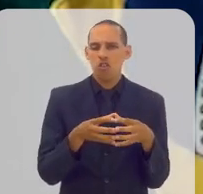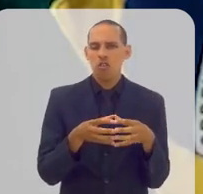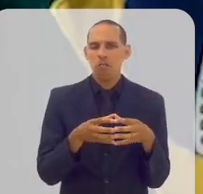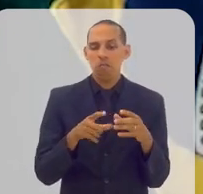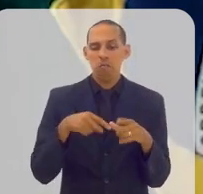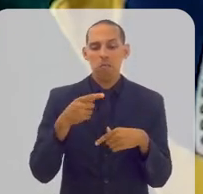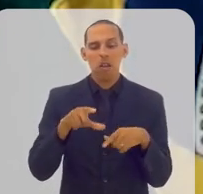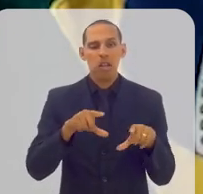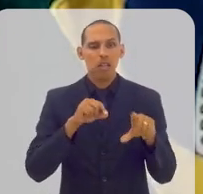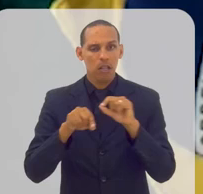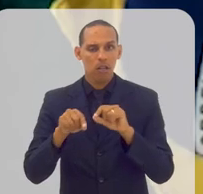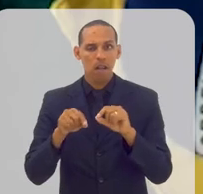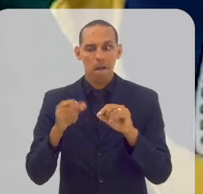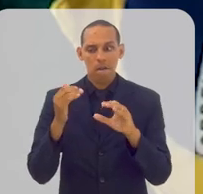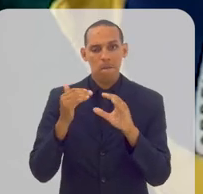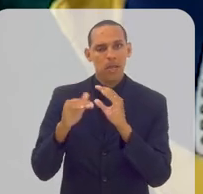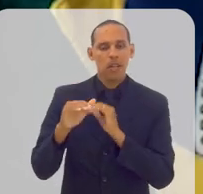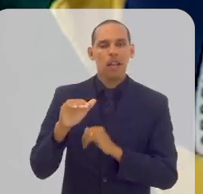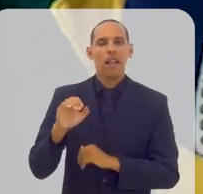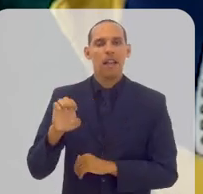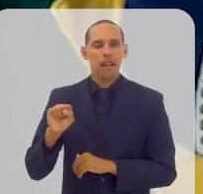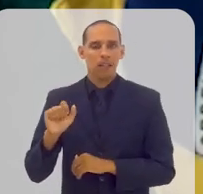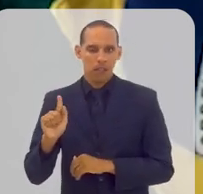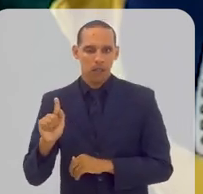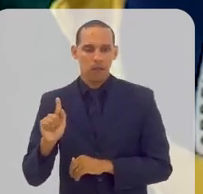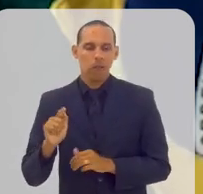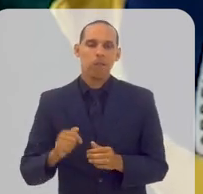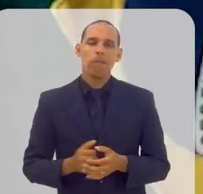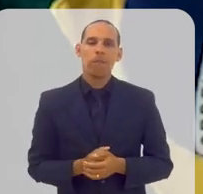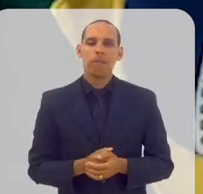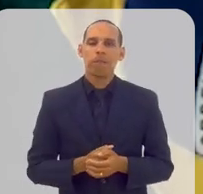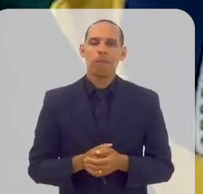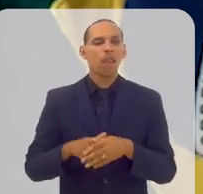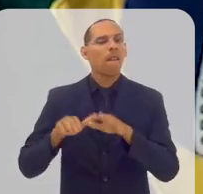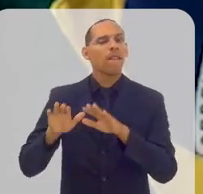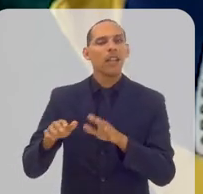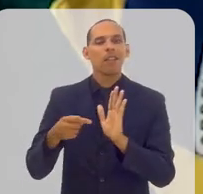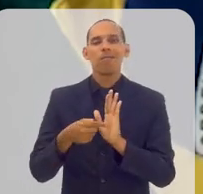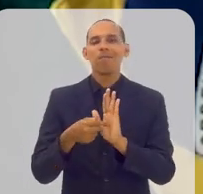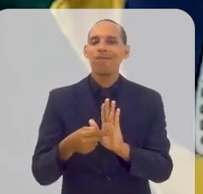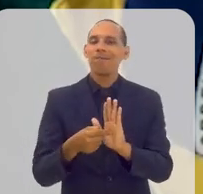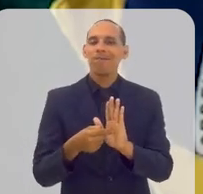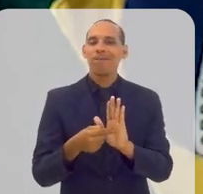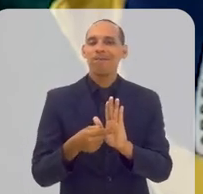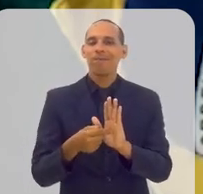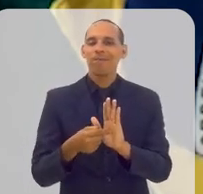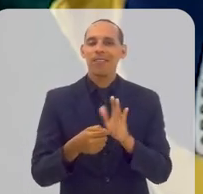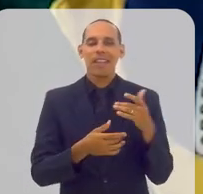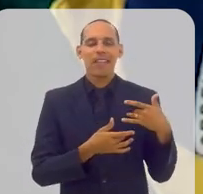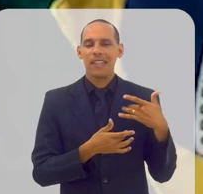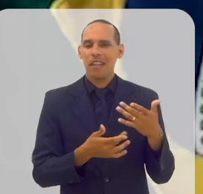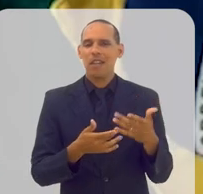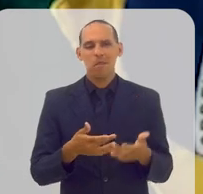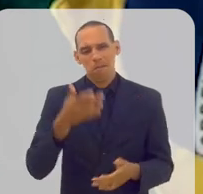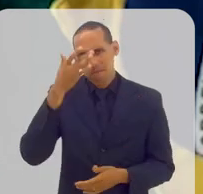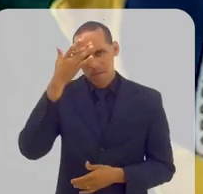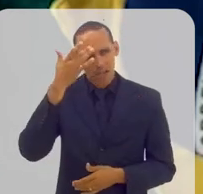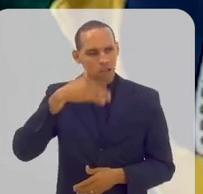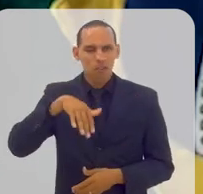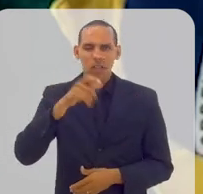depois é selecionado, encaminhado à ESG, tá? E fica lá à disposição de quem